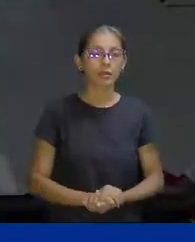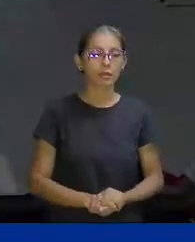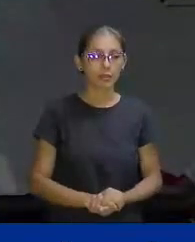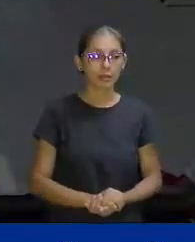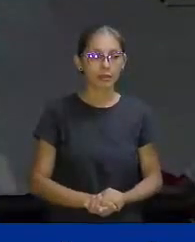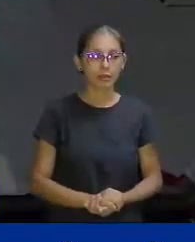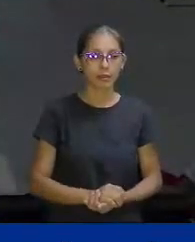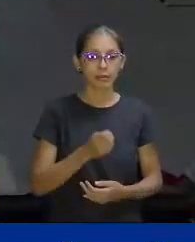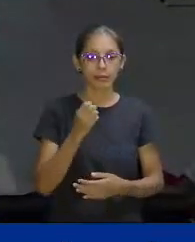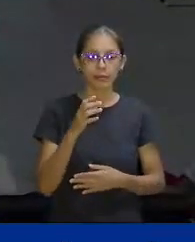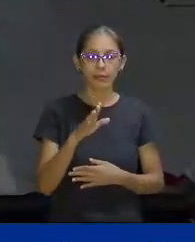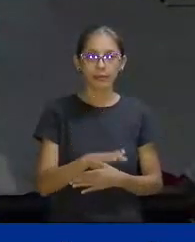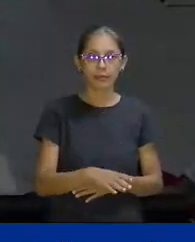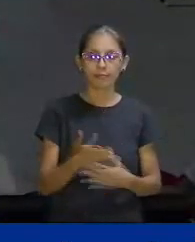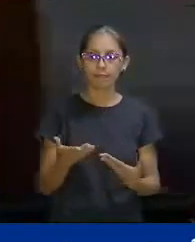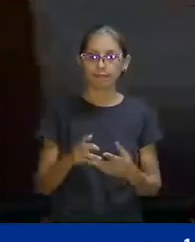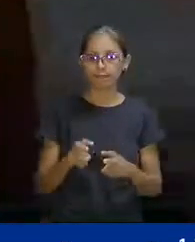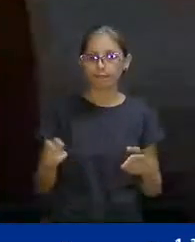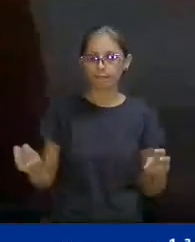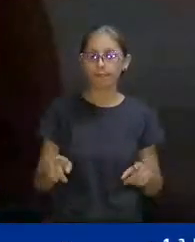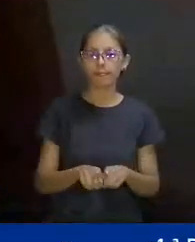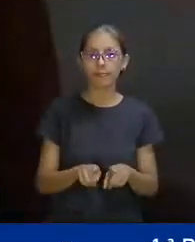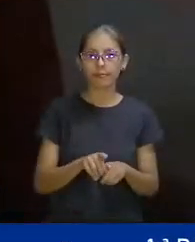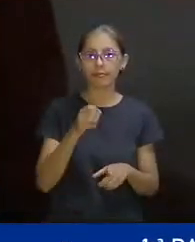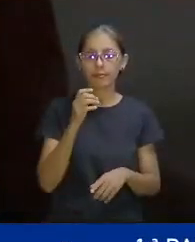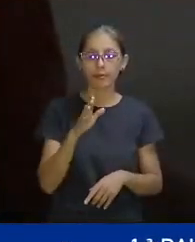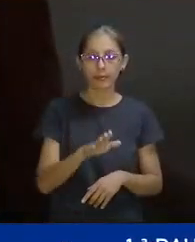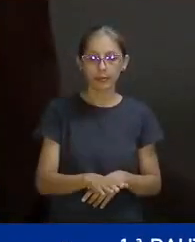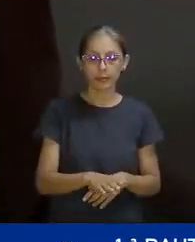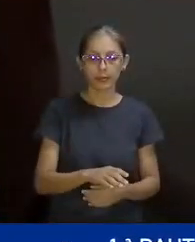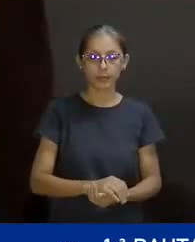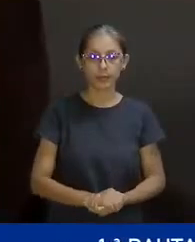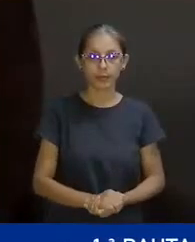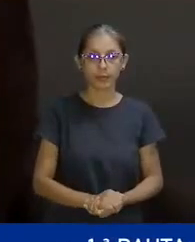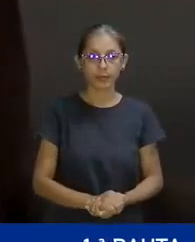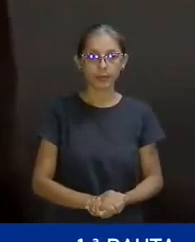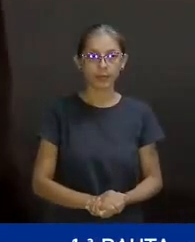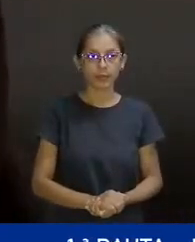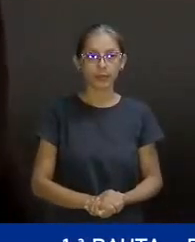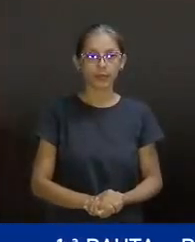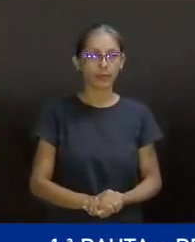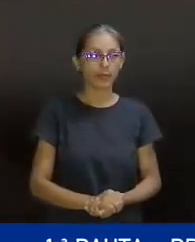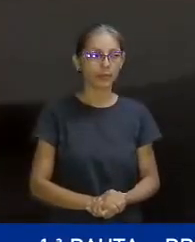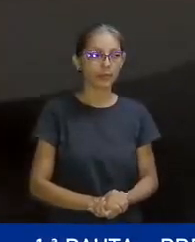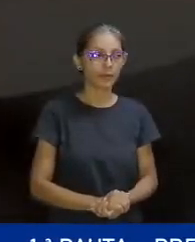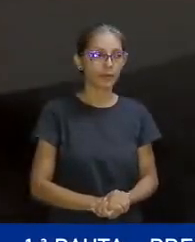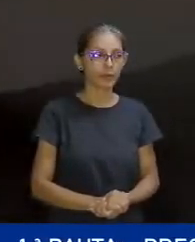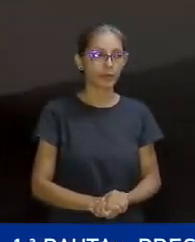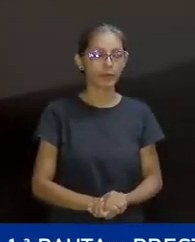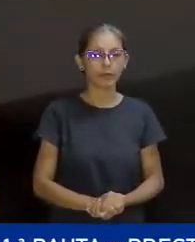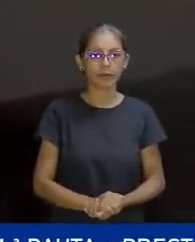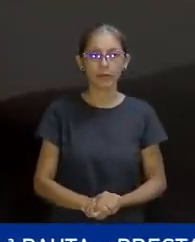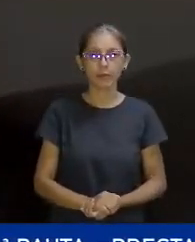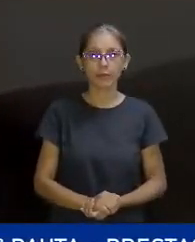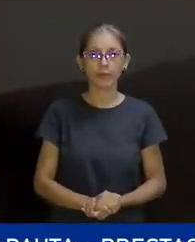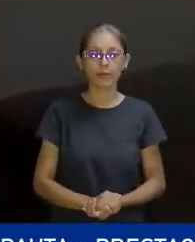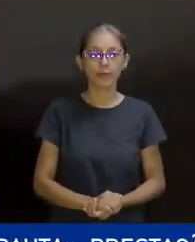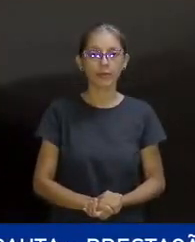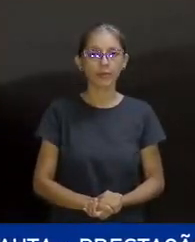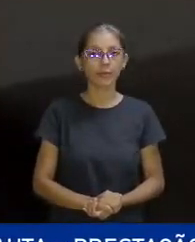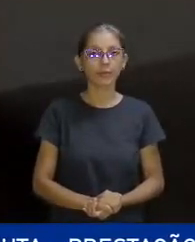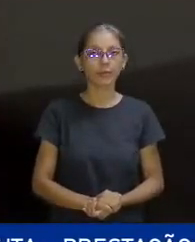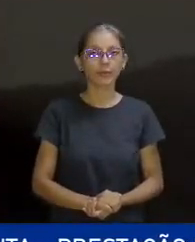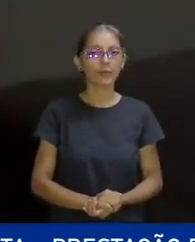procuradora regional, ilustre advogado. Senhor presidente, a eminente relatora fez um destino julgamento de